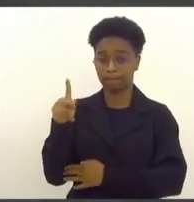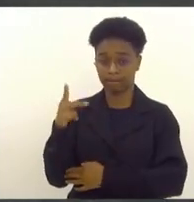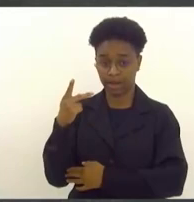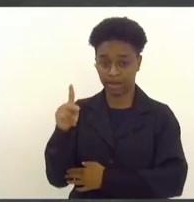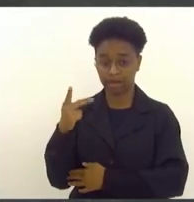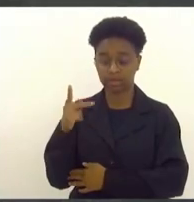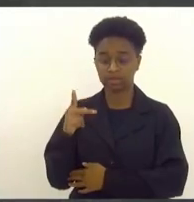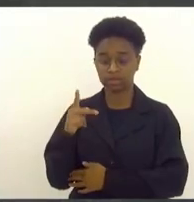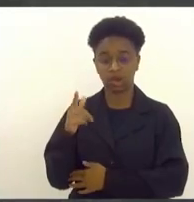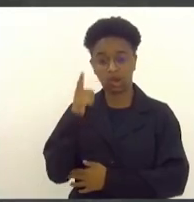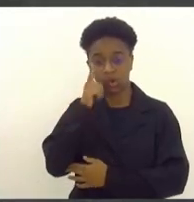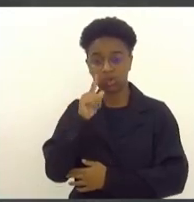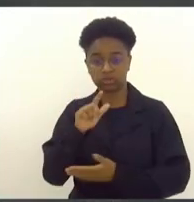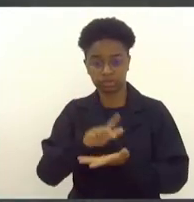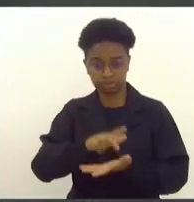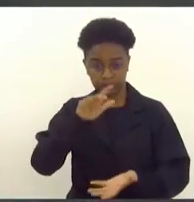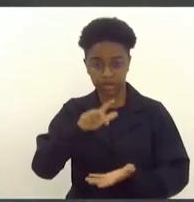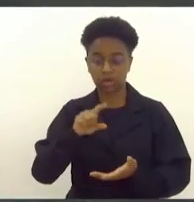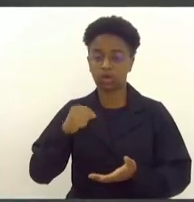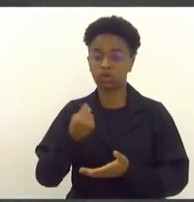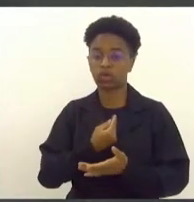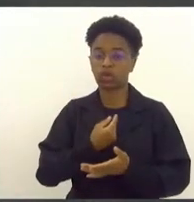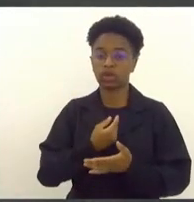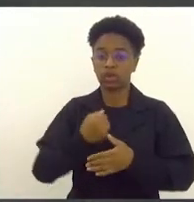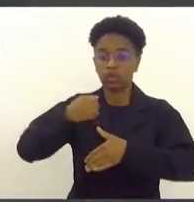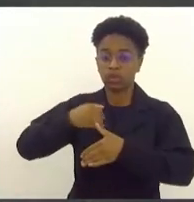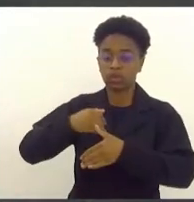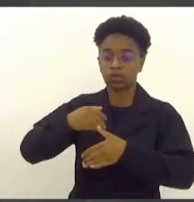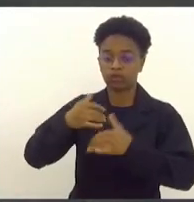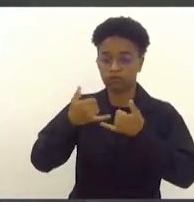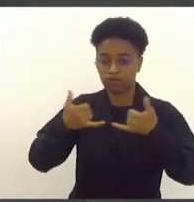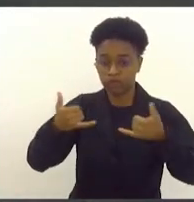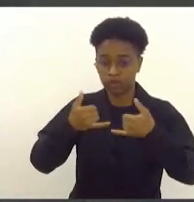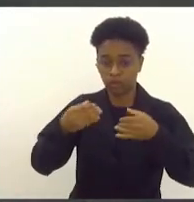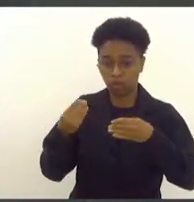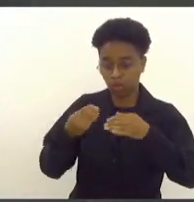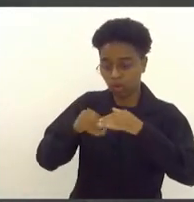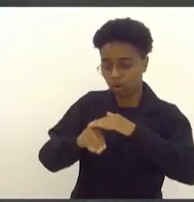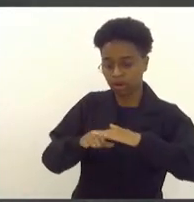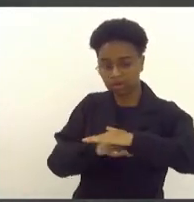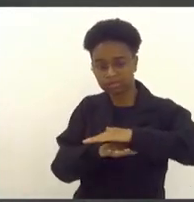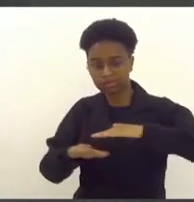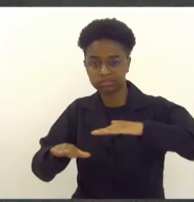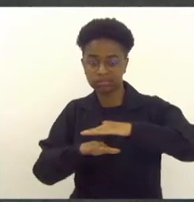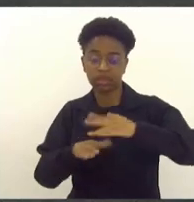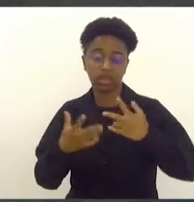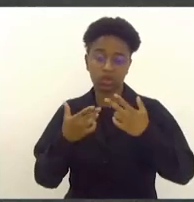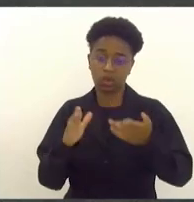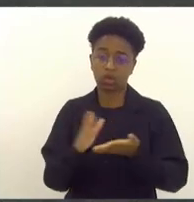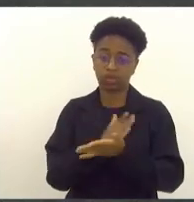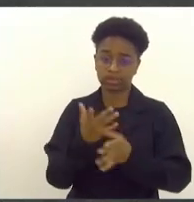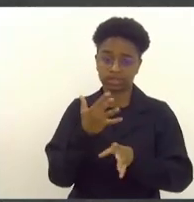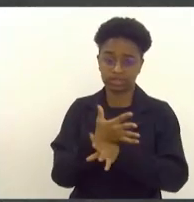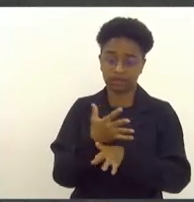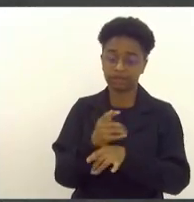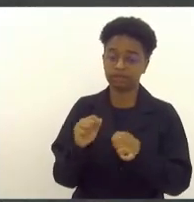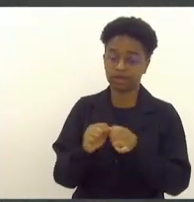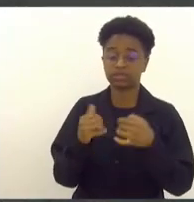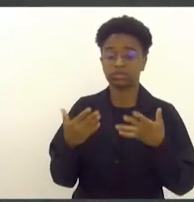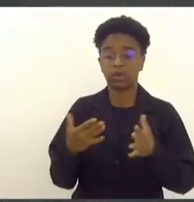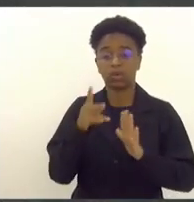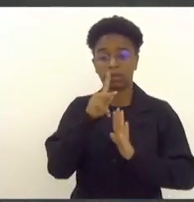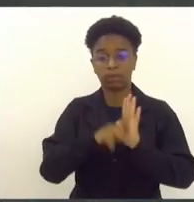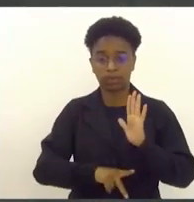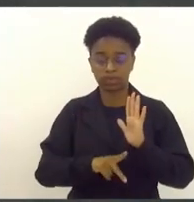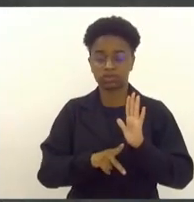ganhar o patrimônio a gente enterrar aqueles fios como se faz hoje em muitas cidades portanto esse projeto